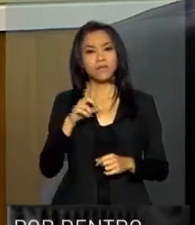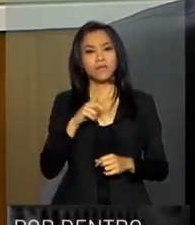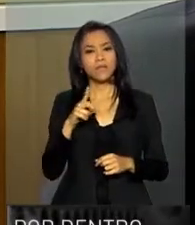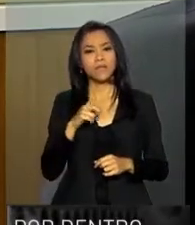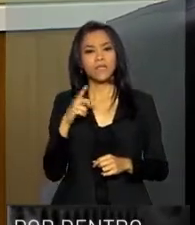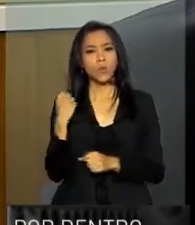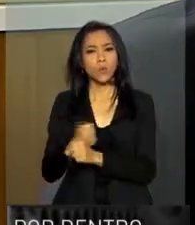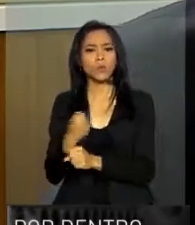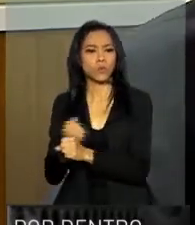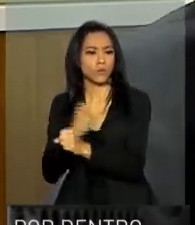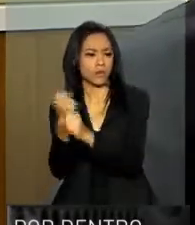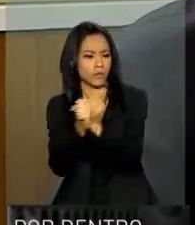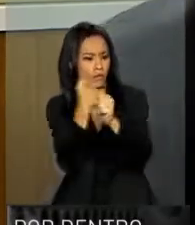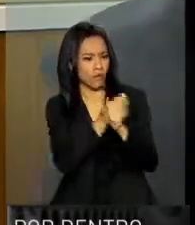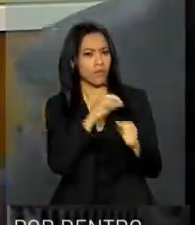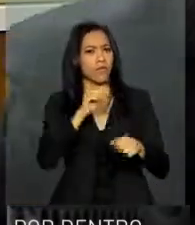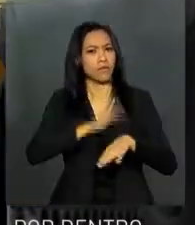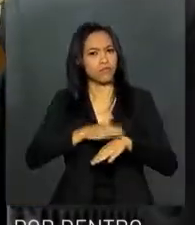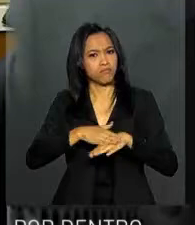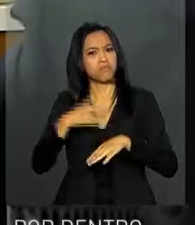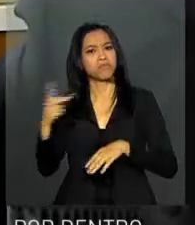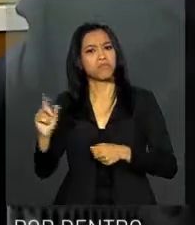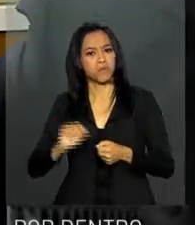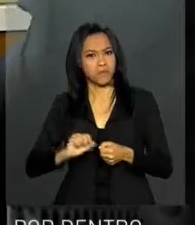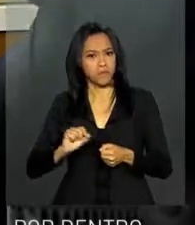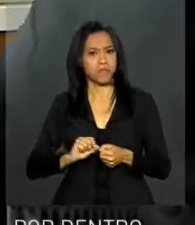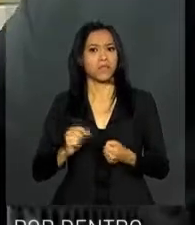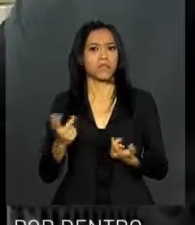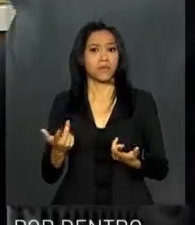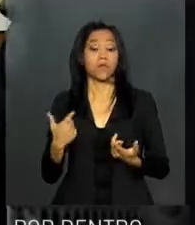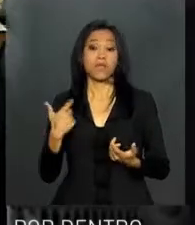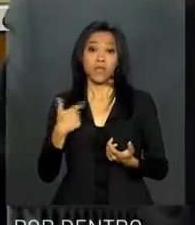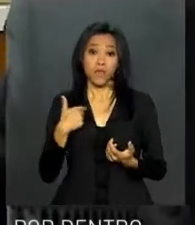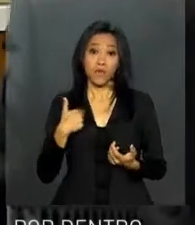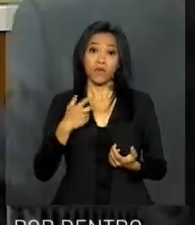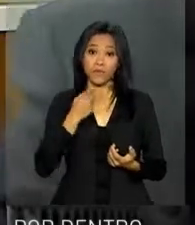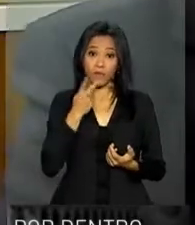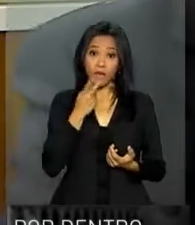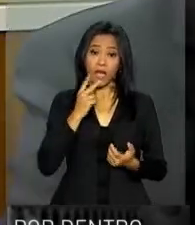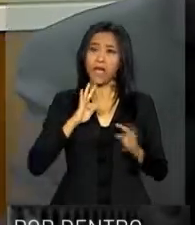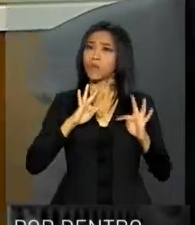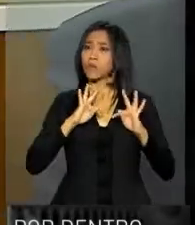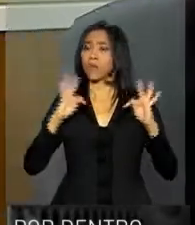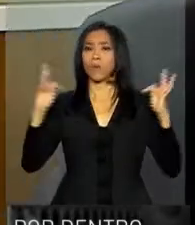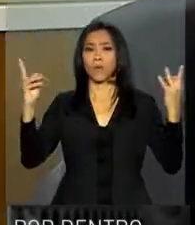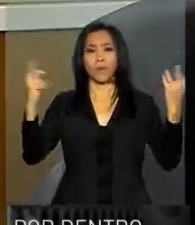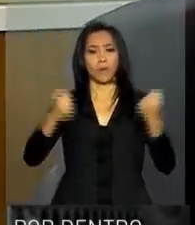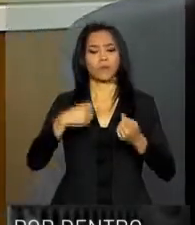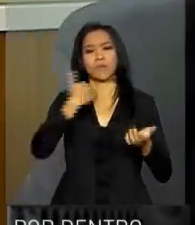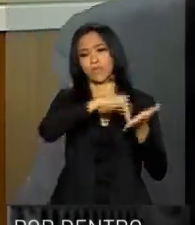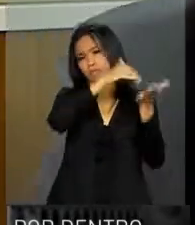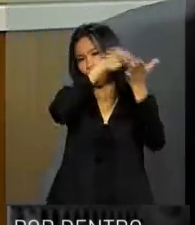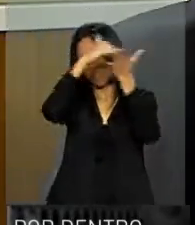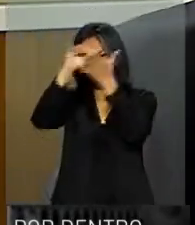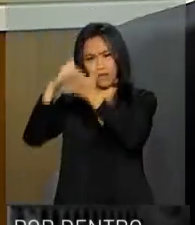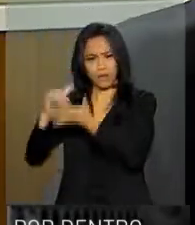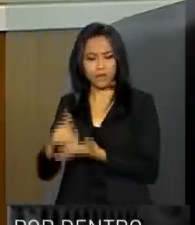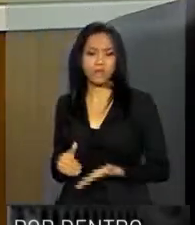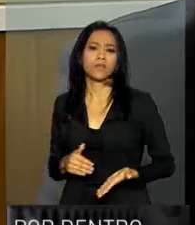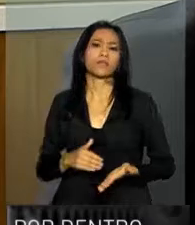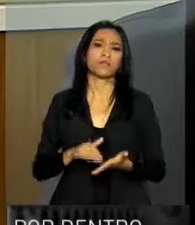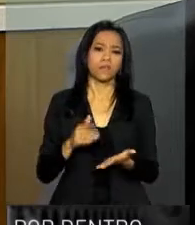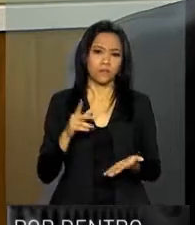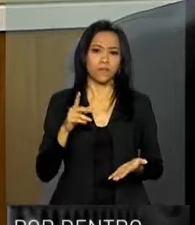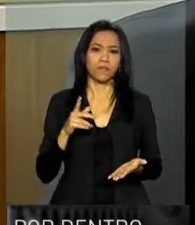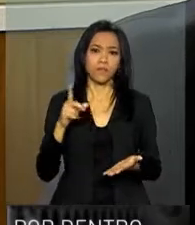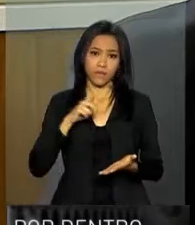obra e tudo mais e eu quero fazer justiça a todos os outros secretários que antecederam todo o trabalho que o efeito historicamente tem sido